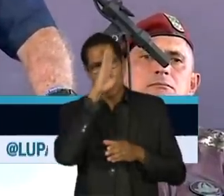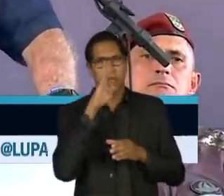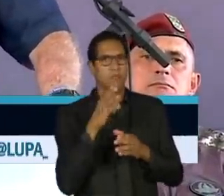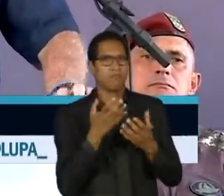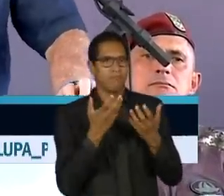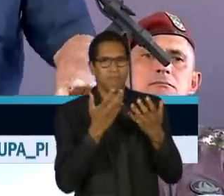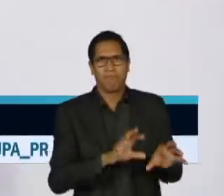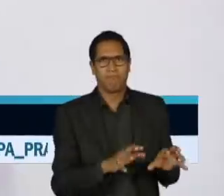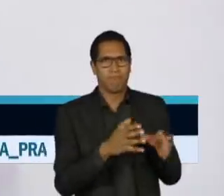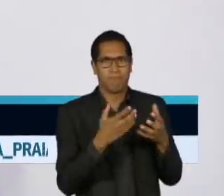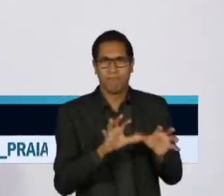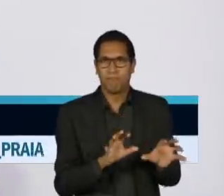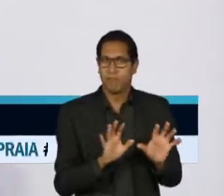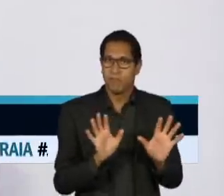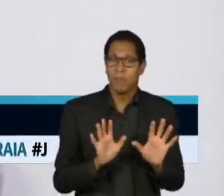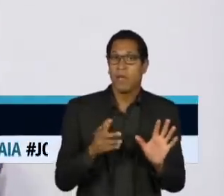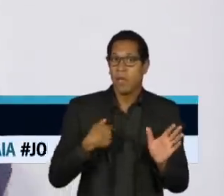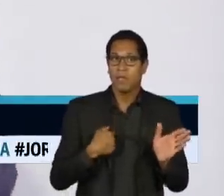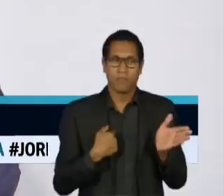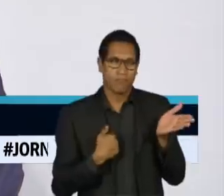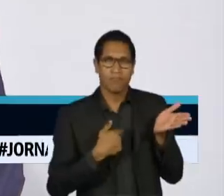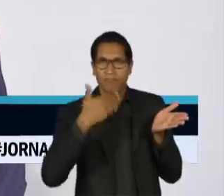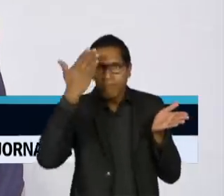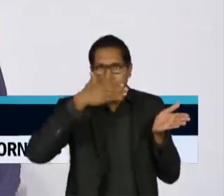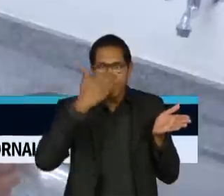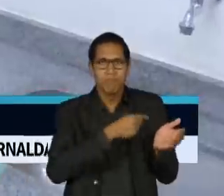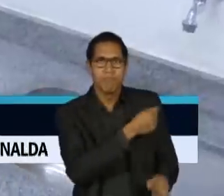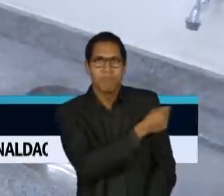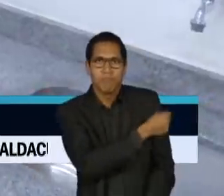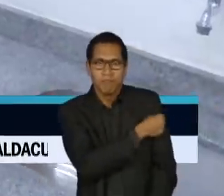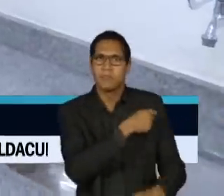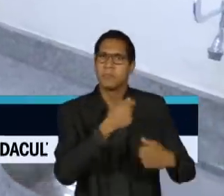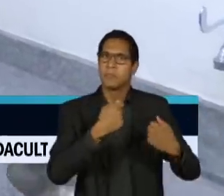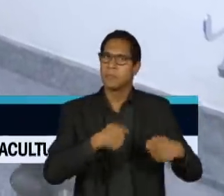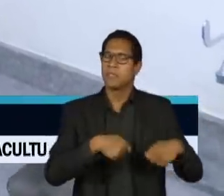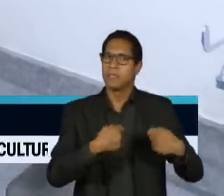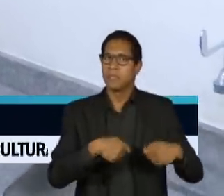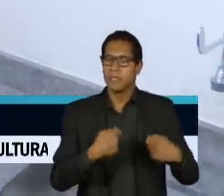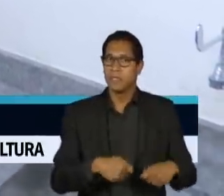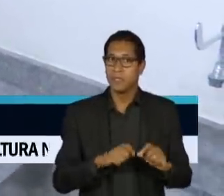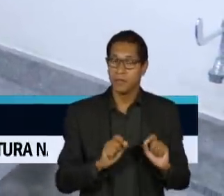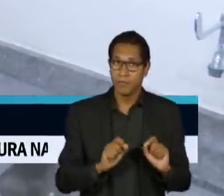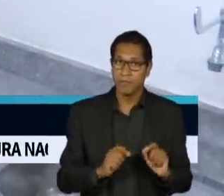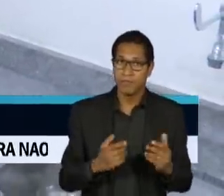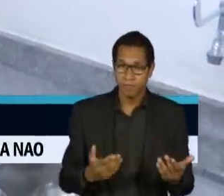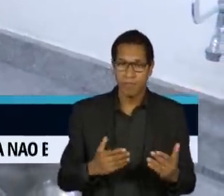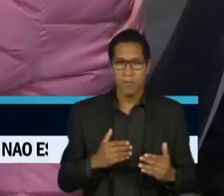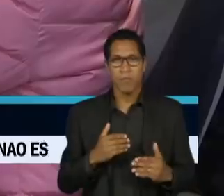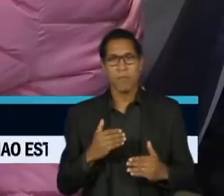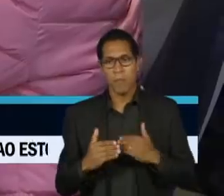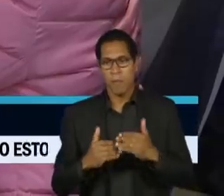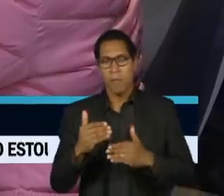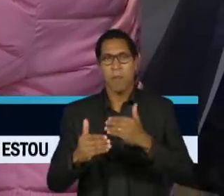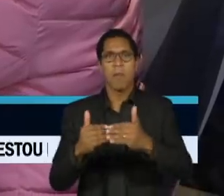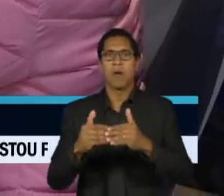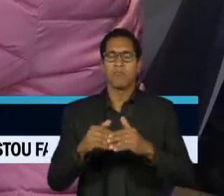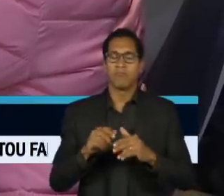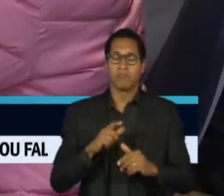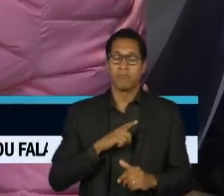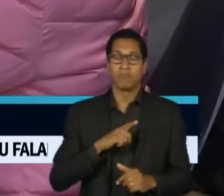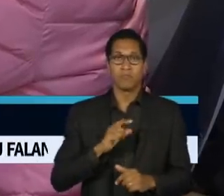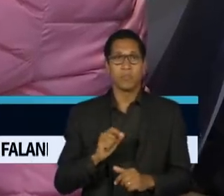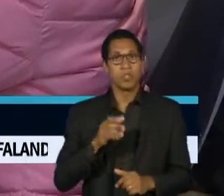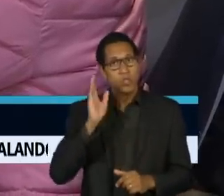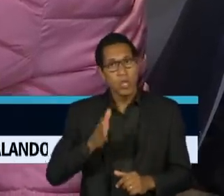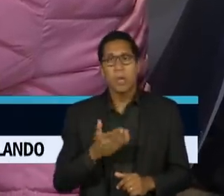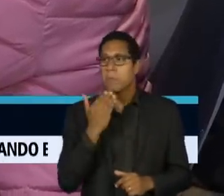Bolsonaro, a necessidade da apresentação do passaporte de vacinação contra a Covid-19 avança no país. O documento passou a ser